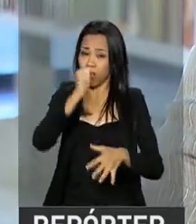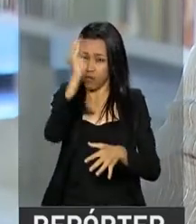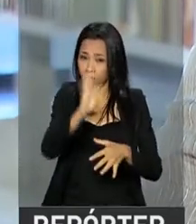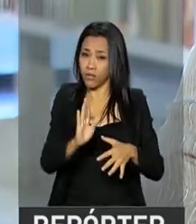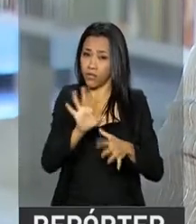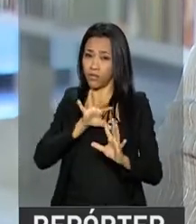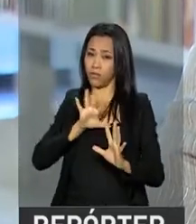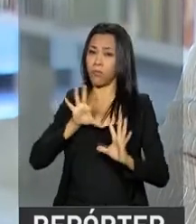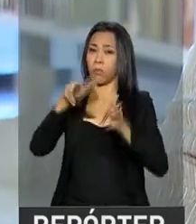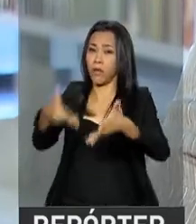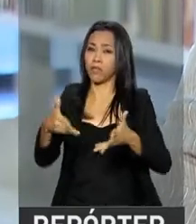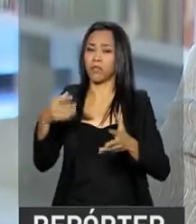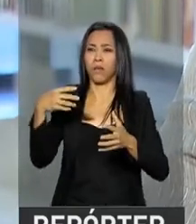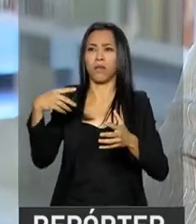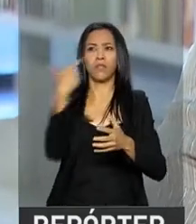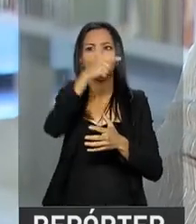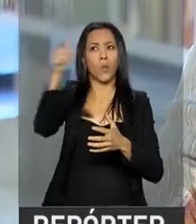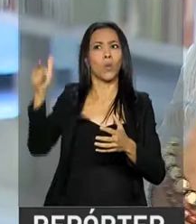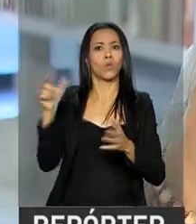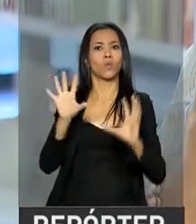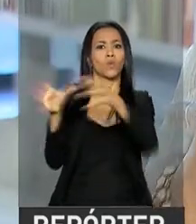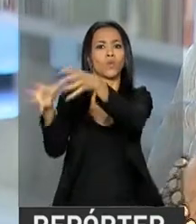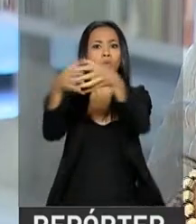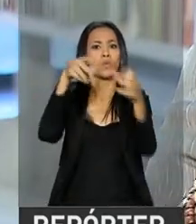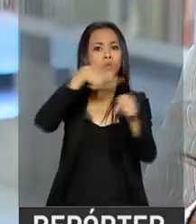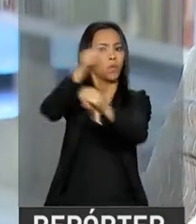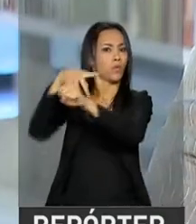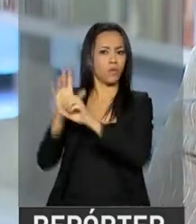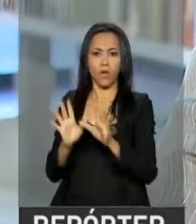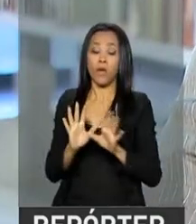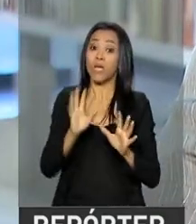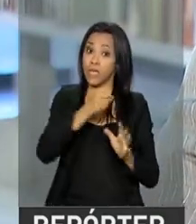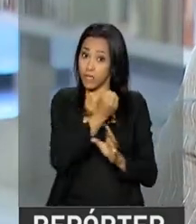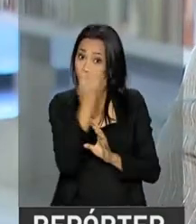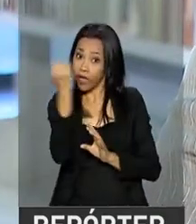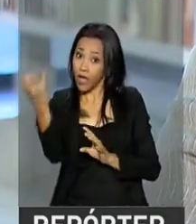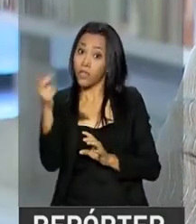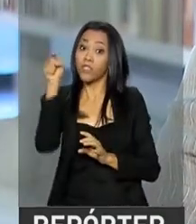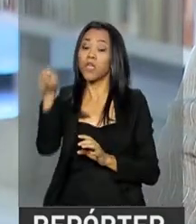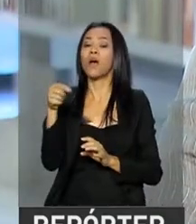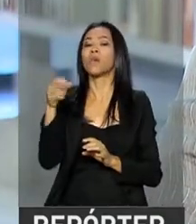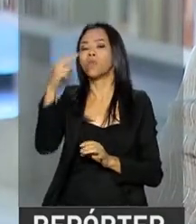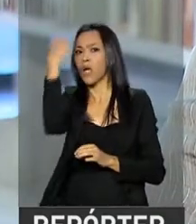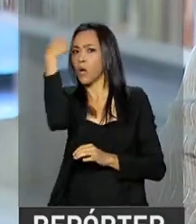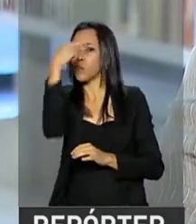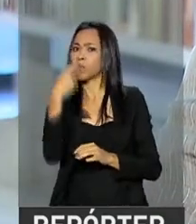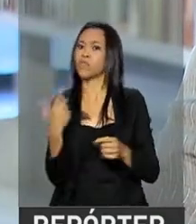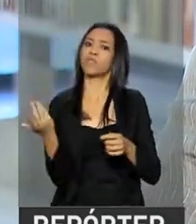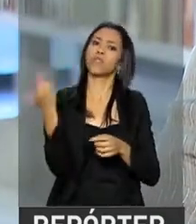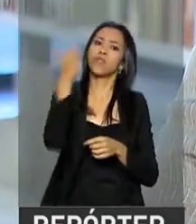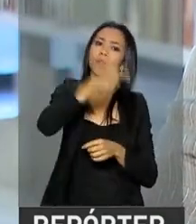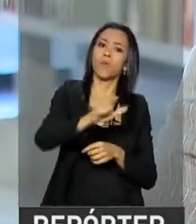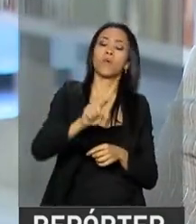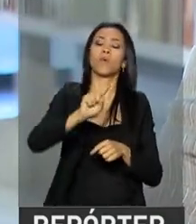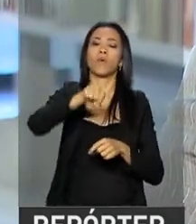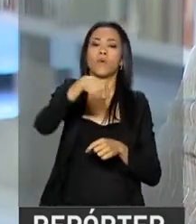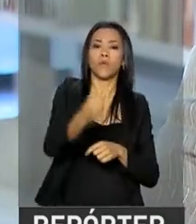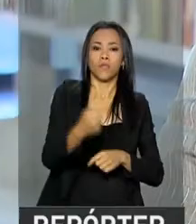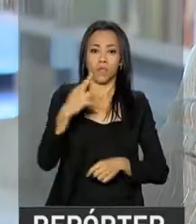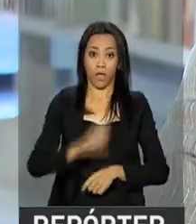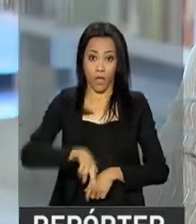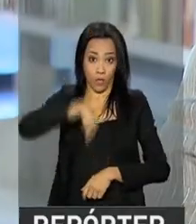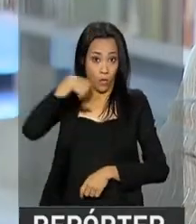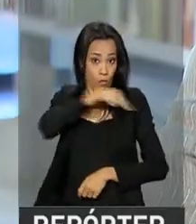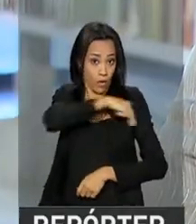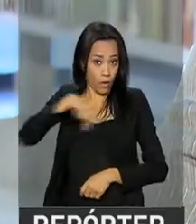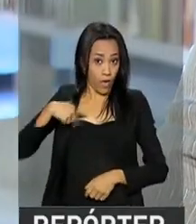âmbito multilateral. Então, a sinalização de uma viagem à Rússia ou de uma viagem à Noruega tem também esse aspecto de vender uma imagem